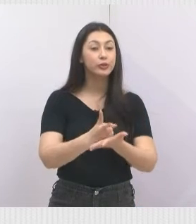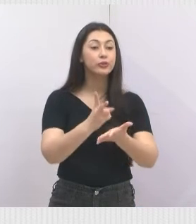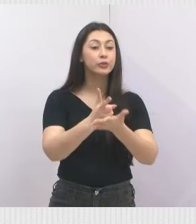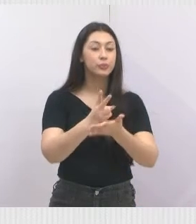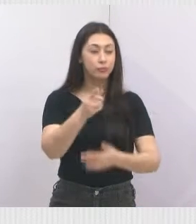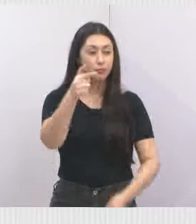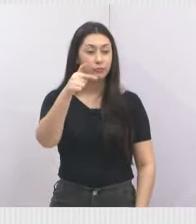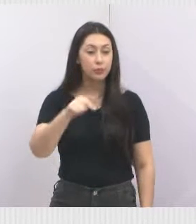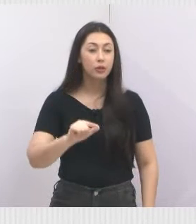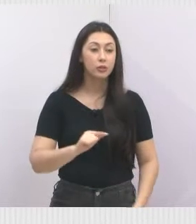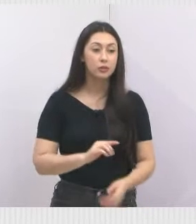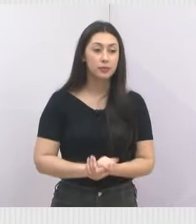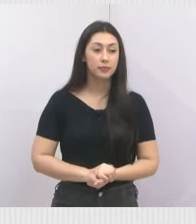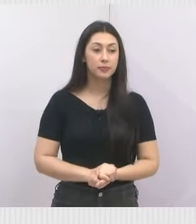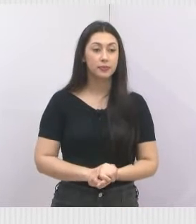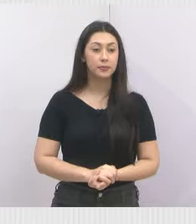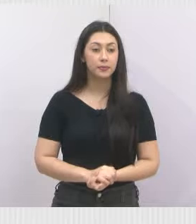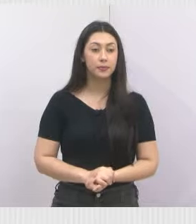Próximo.